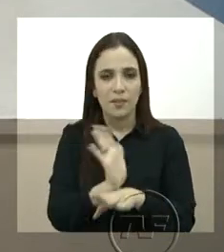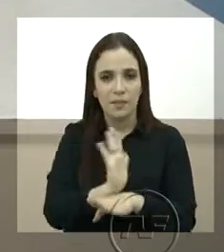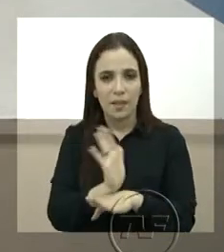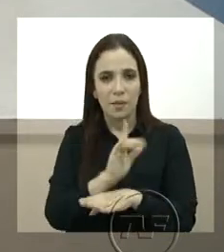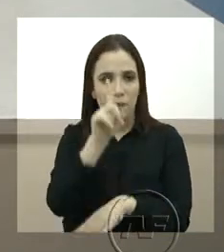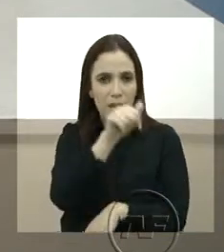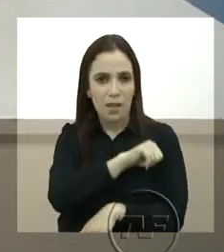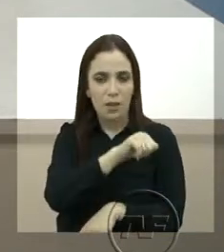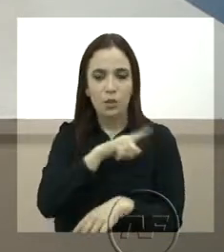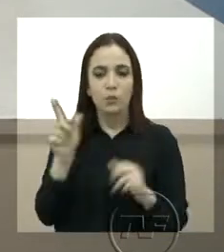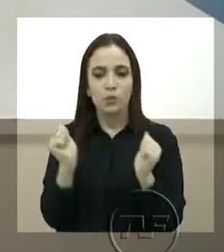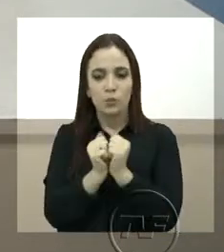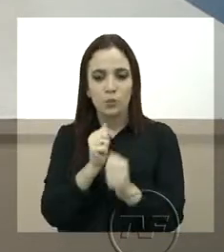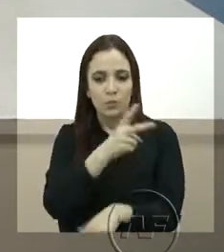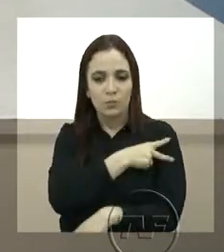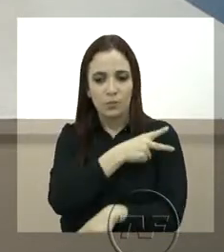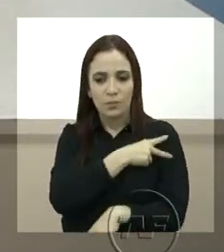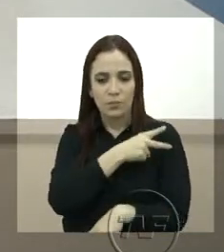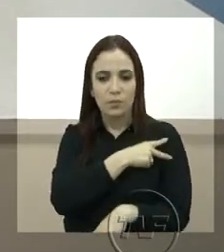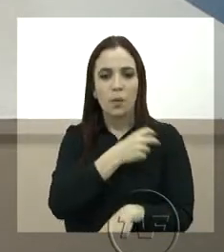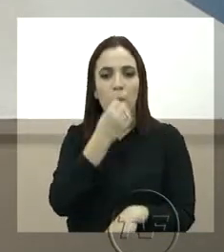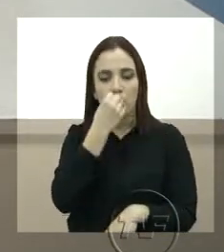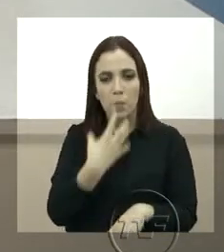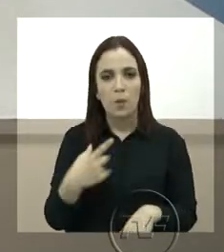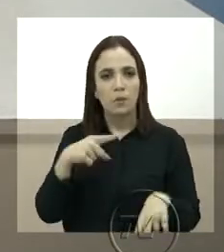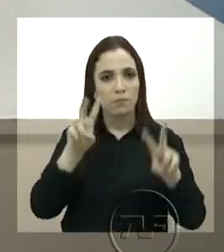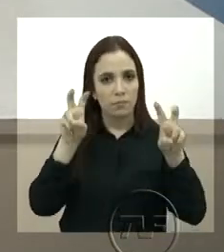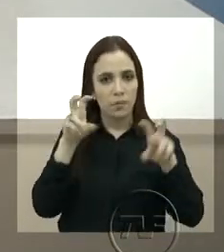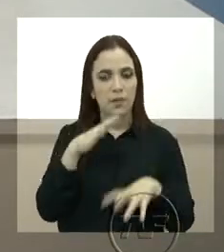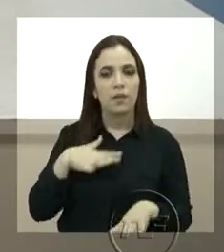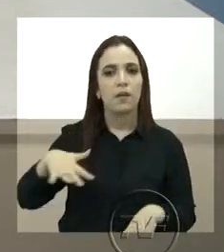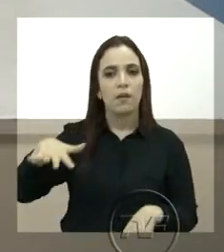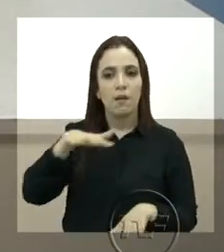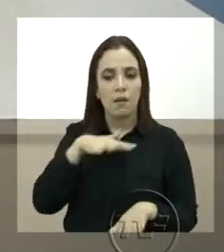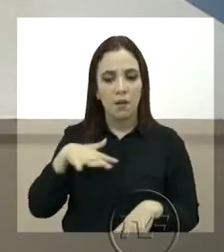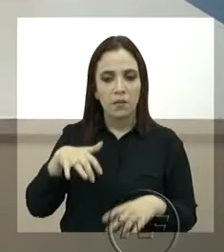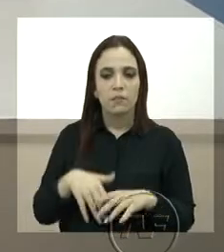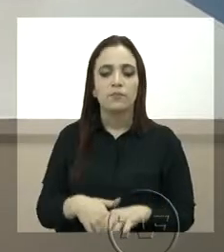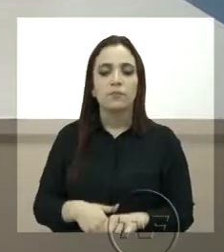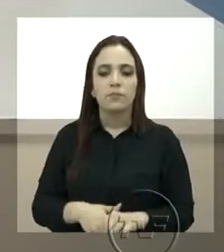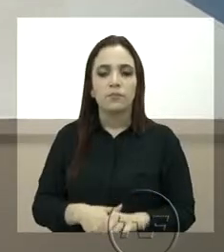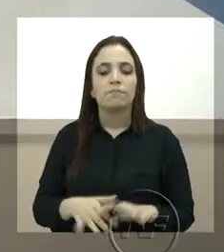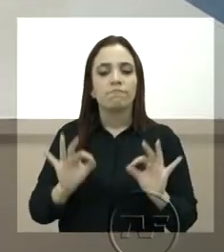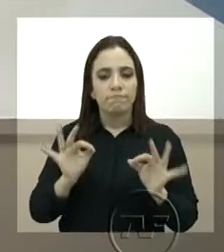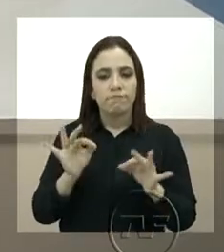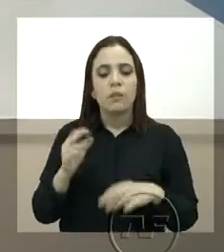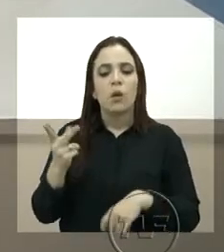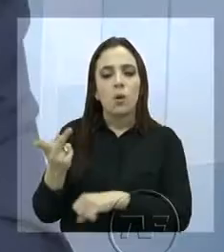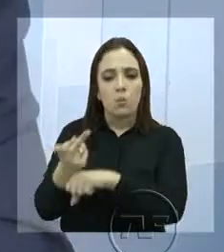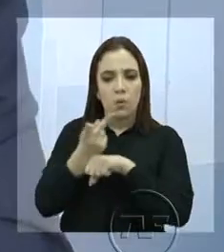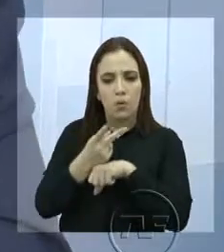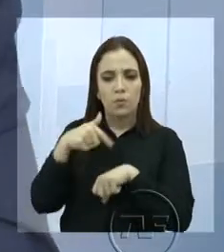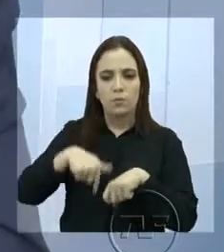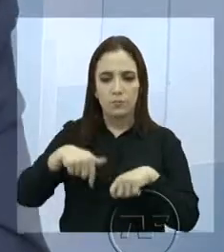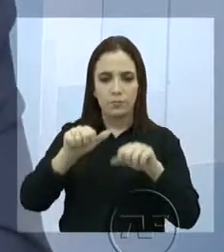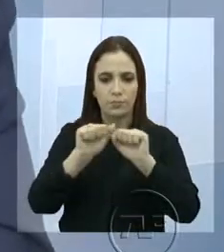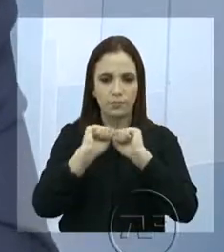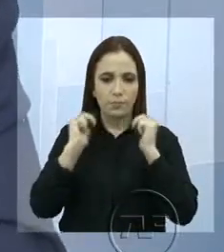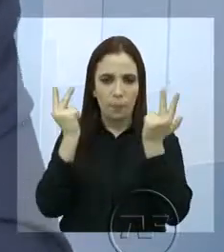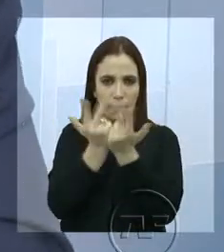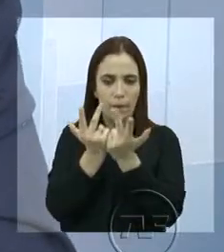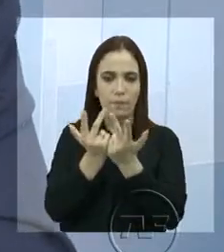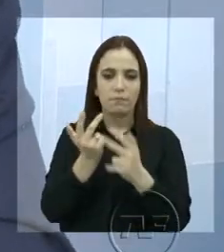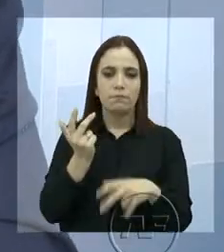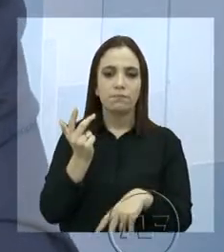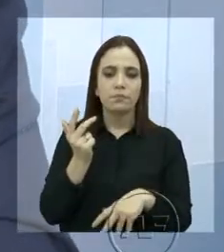com o Capitão Wagner, inclusive. A pauta foi importante para o setor do audiovisual no Brasil, né? Sim, nós fomos procurados aqui na Câmara de Vereadores, pela